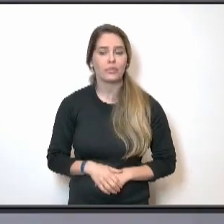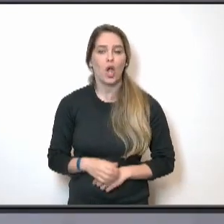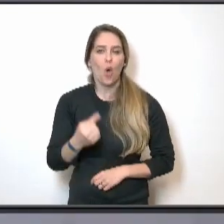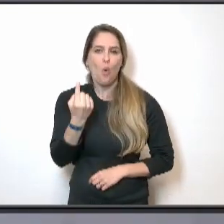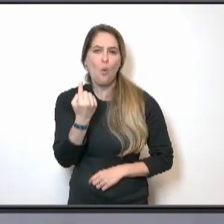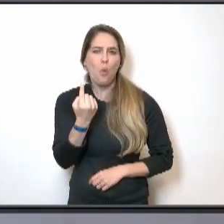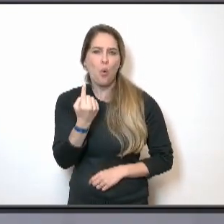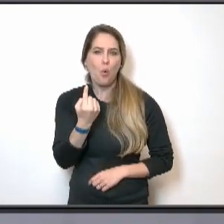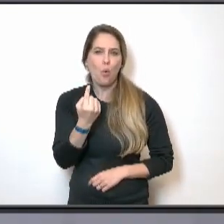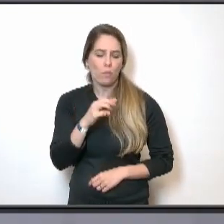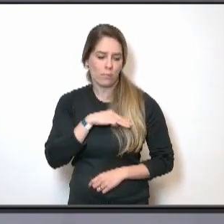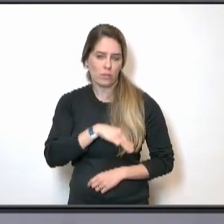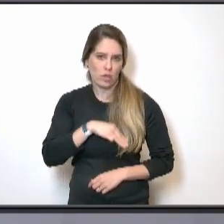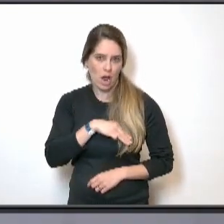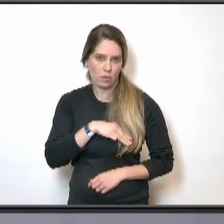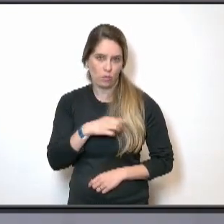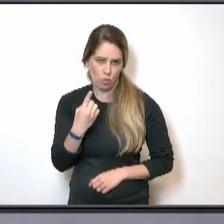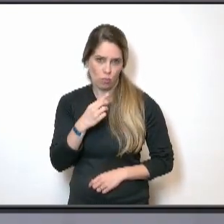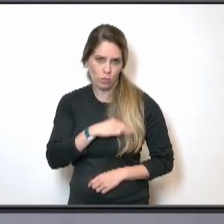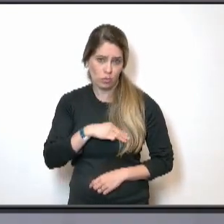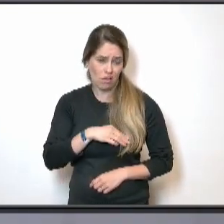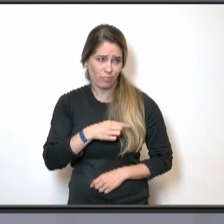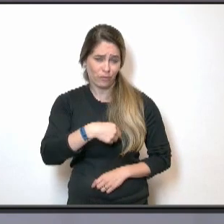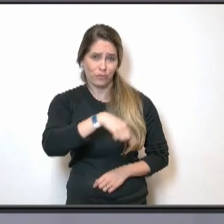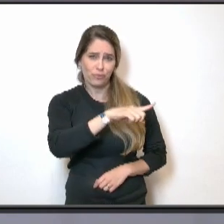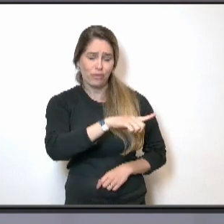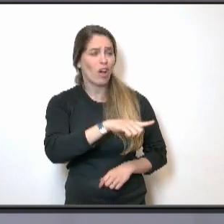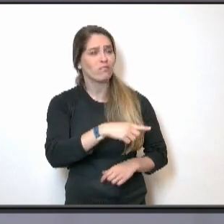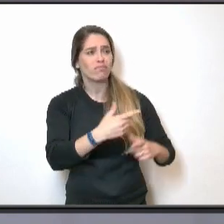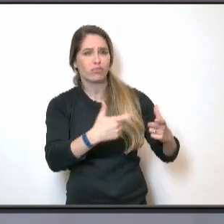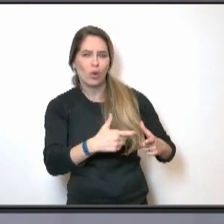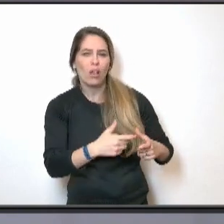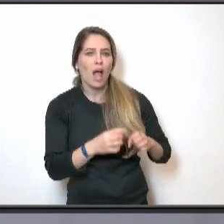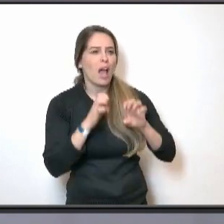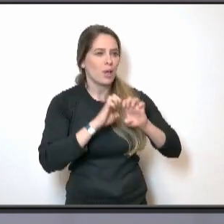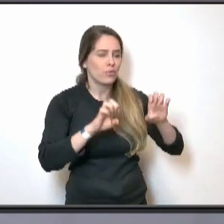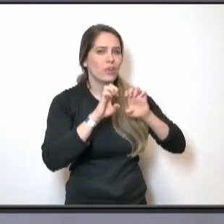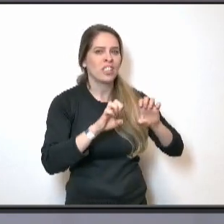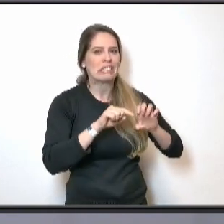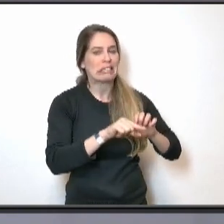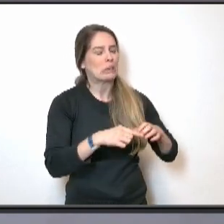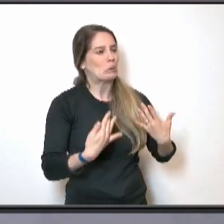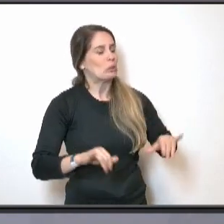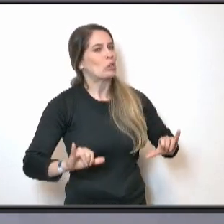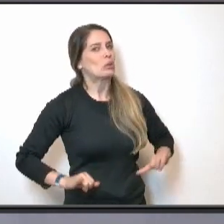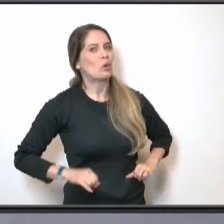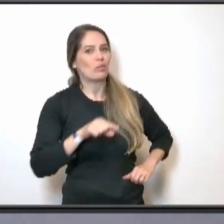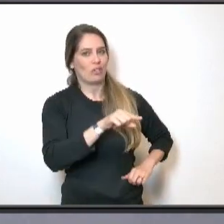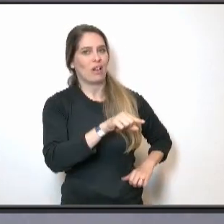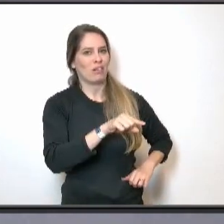missionários foi martirizado no campo, Jim Elliot, ao tentar alcançar uma tribo indígena na